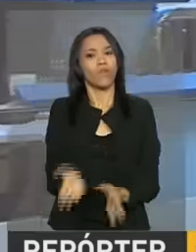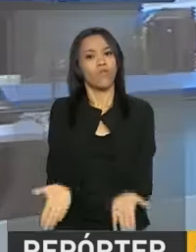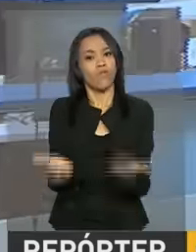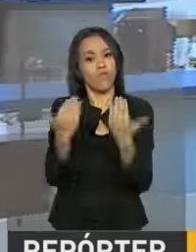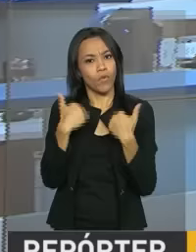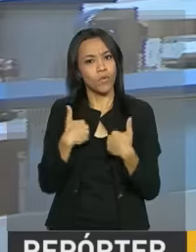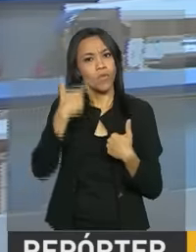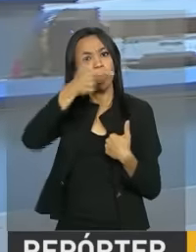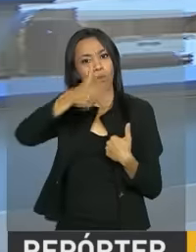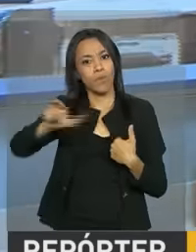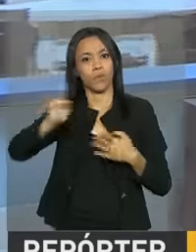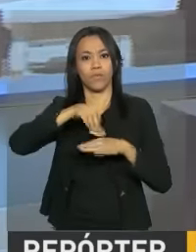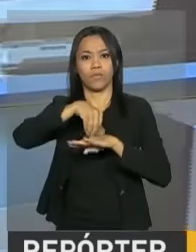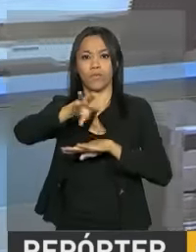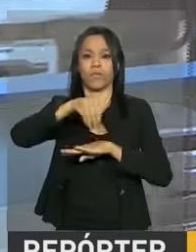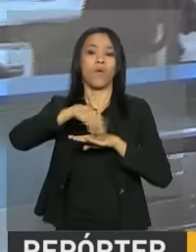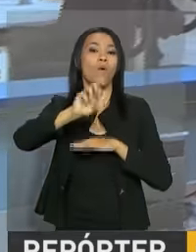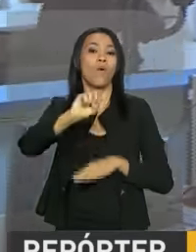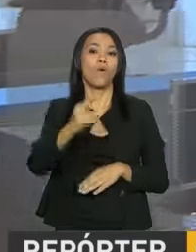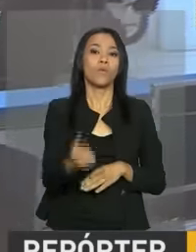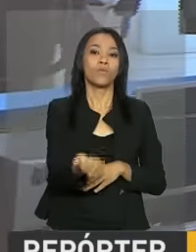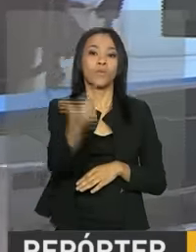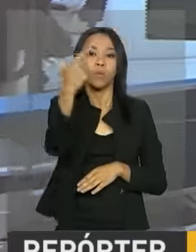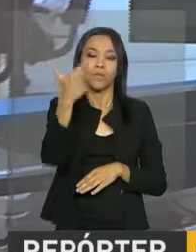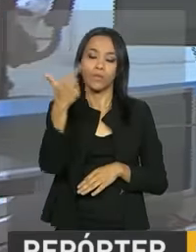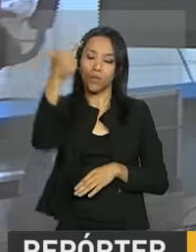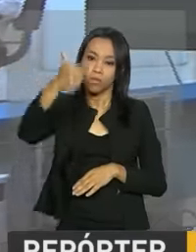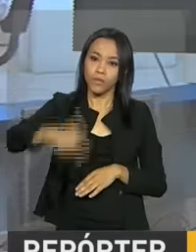outras informações ou ao meio-dia na próxima